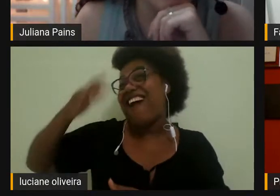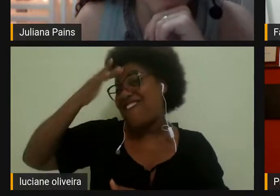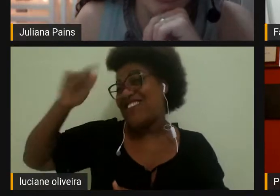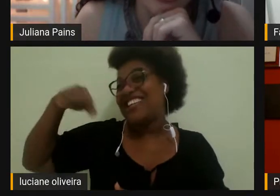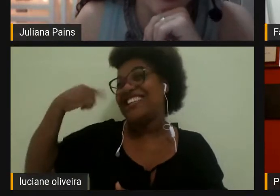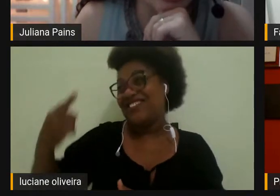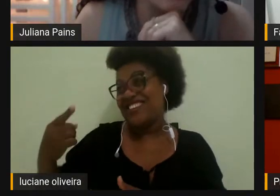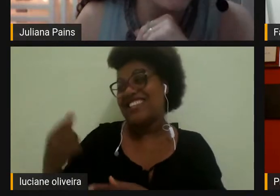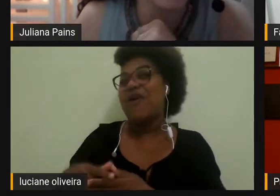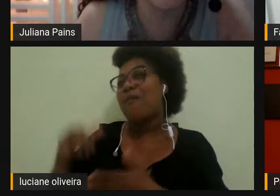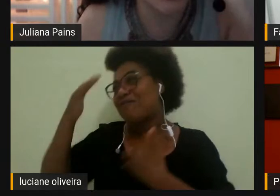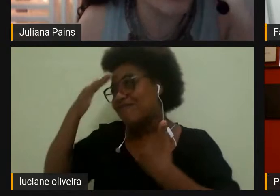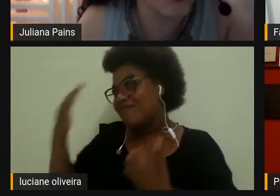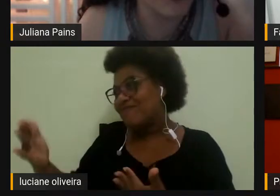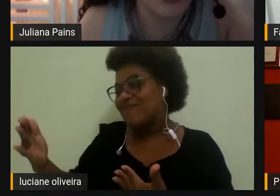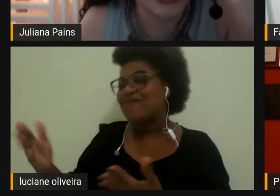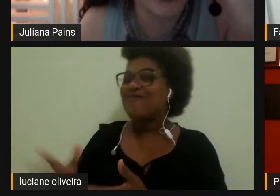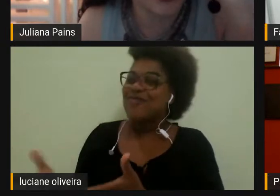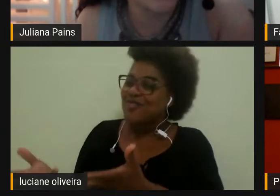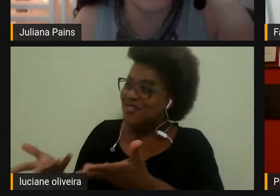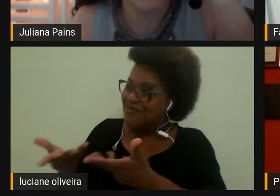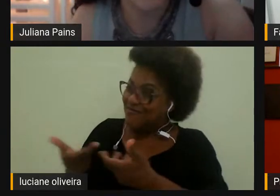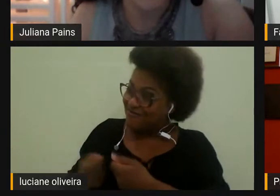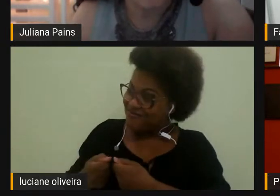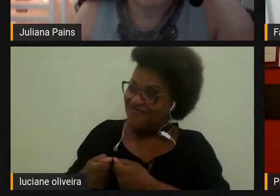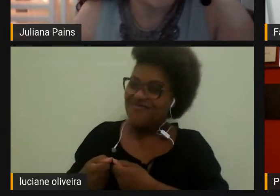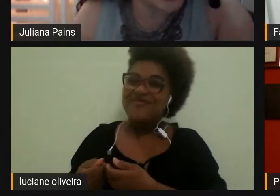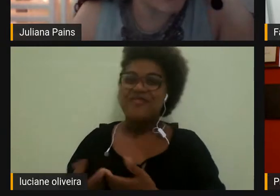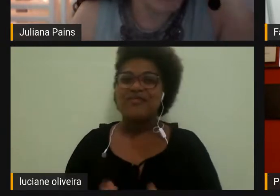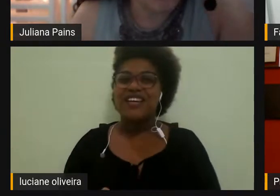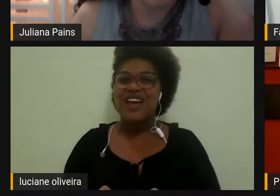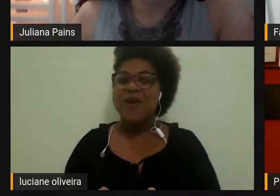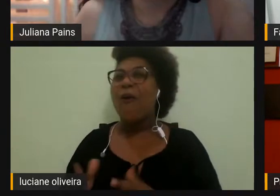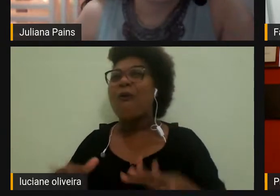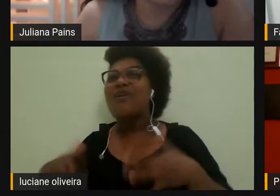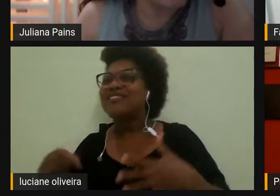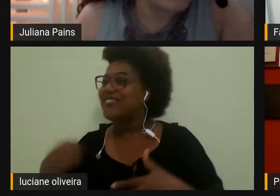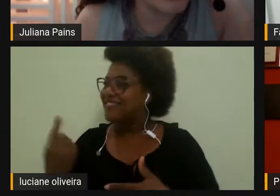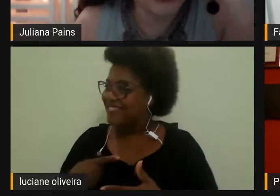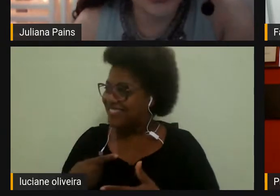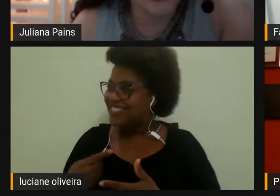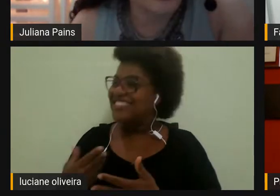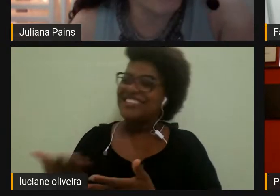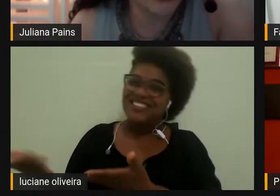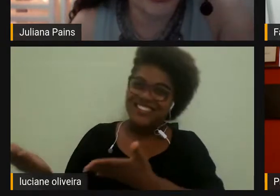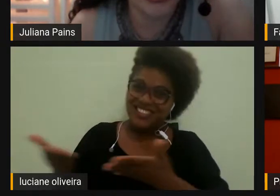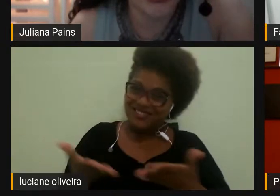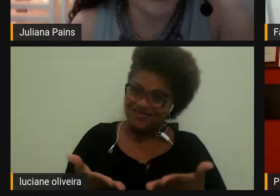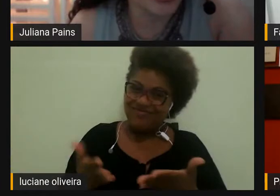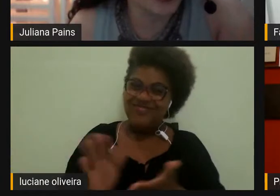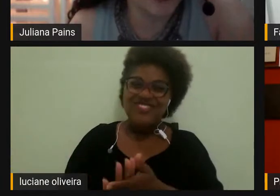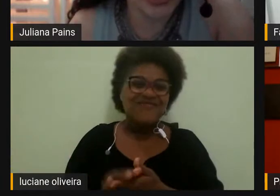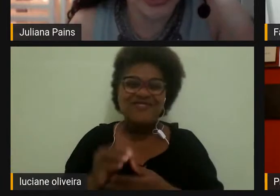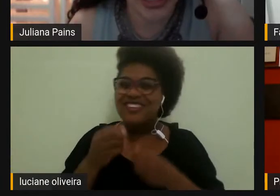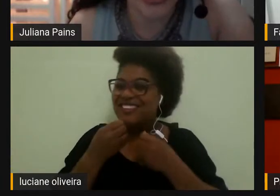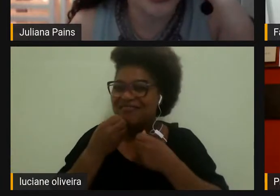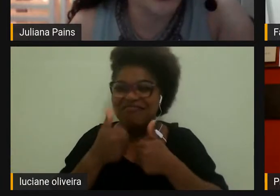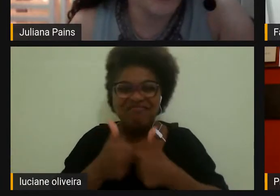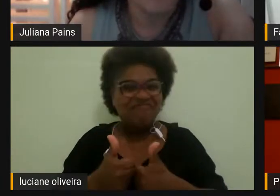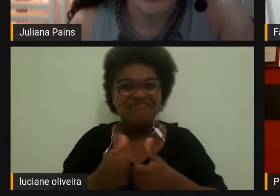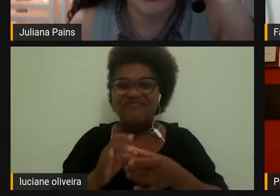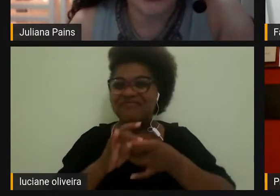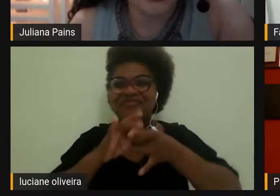imensamente sua receptividade ao convite na hora que a gente te chamou você foi assim de uma simpatia de onde